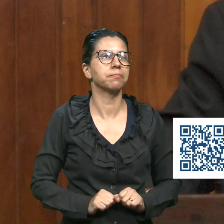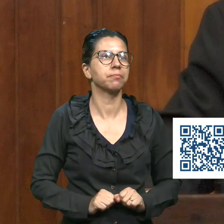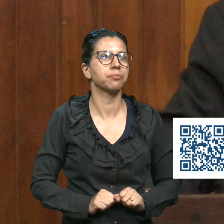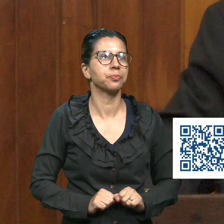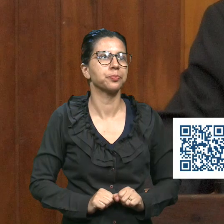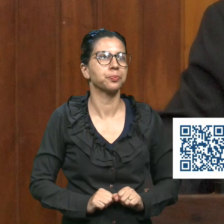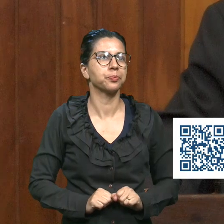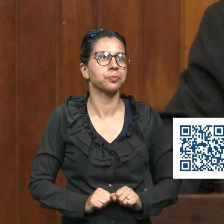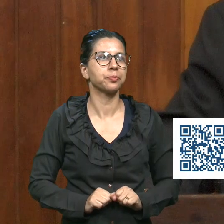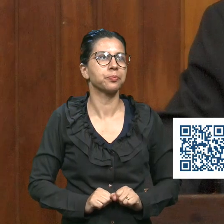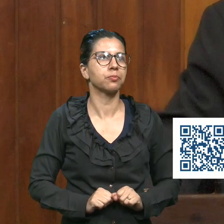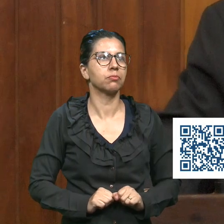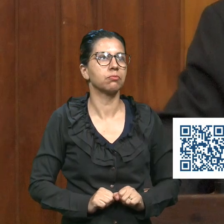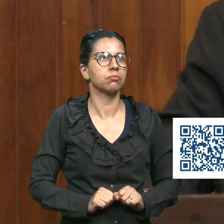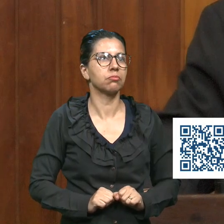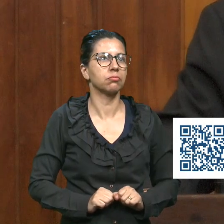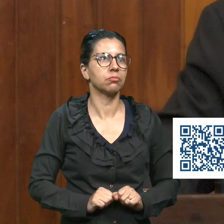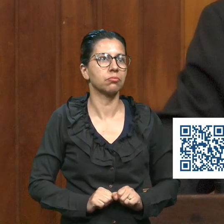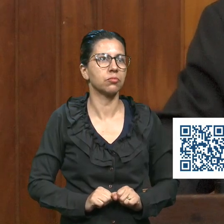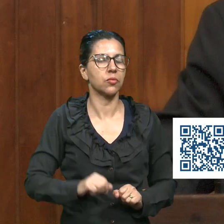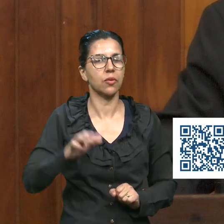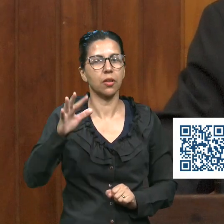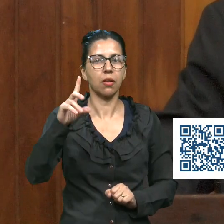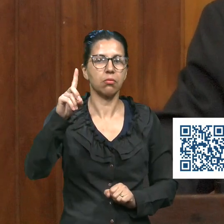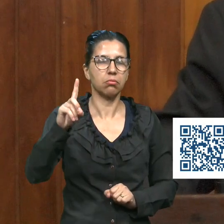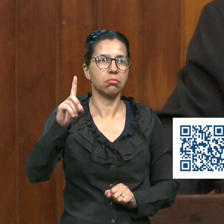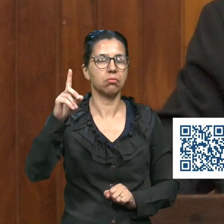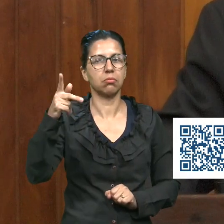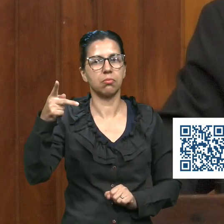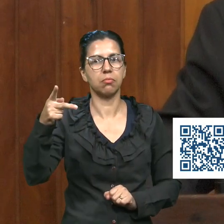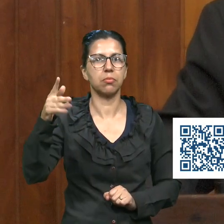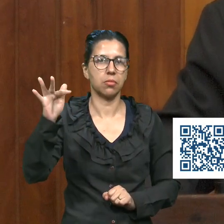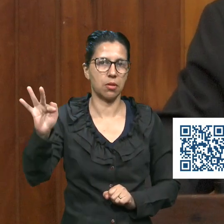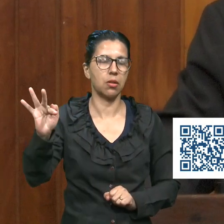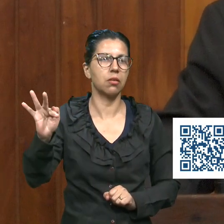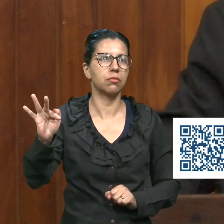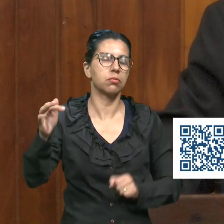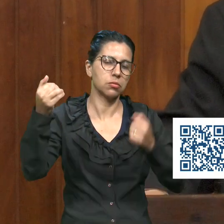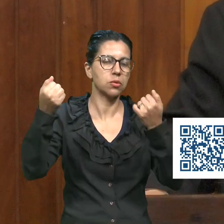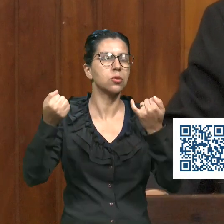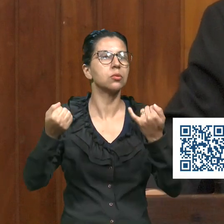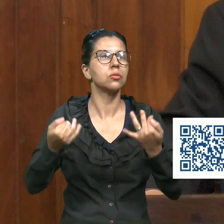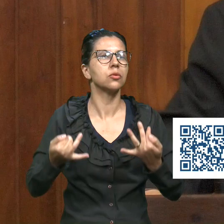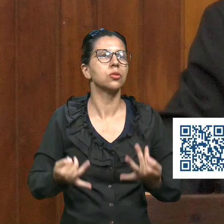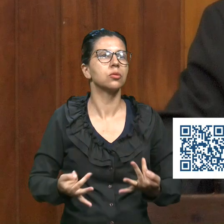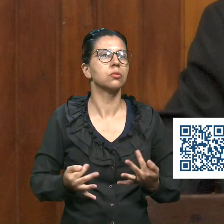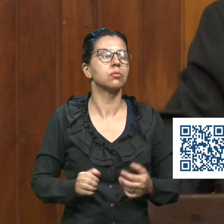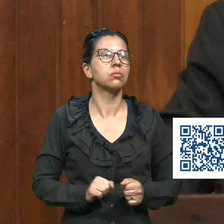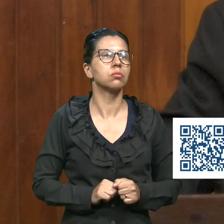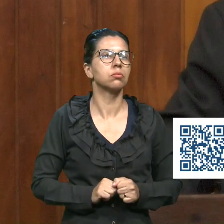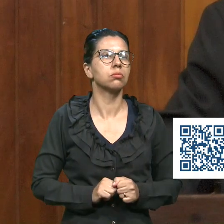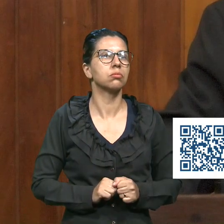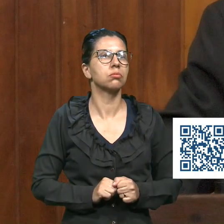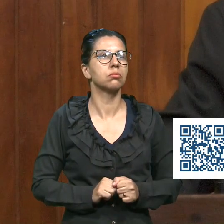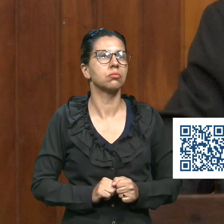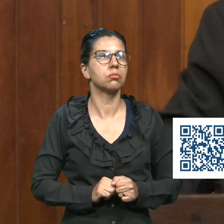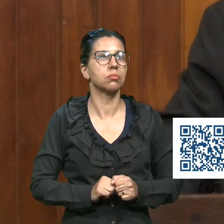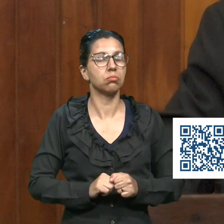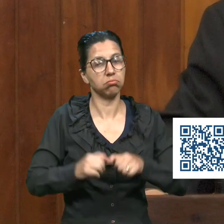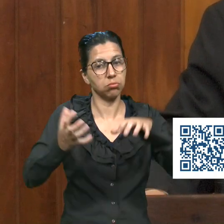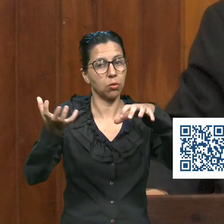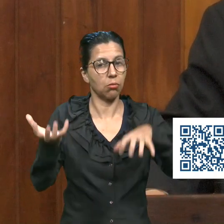ressalva também, trata-se de uma DPF, pelo fato do nosso